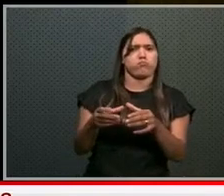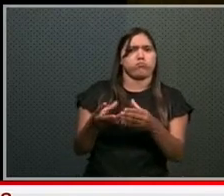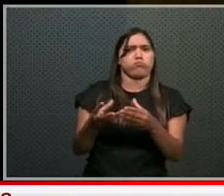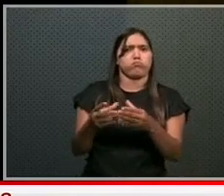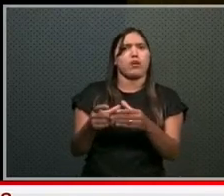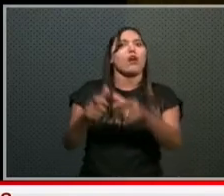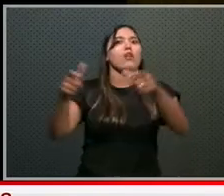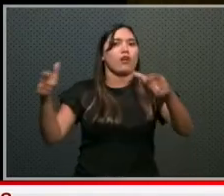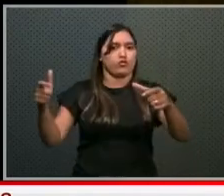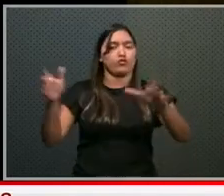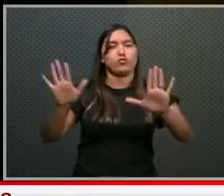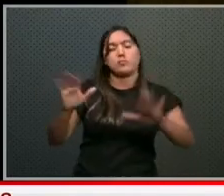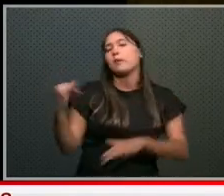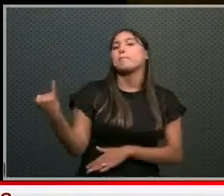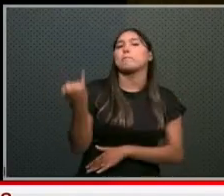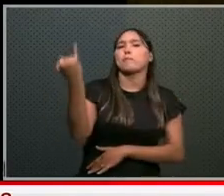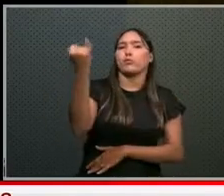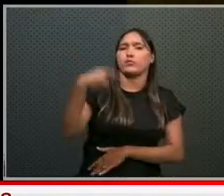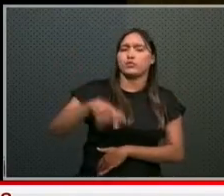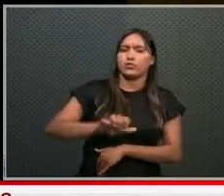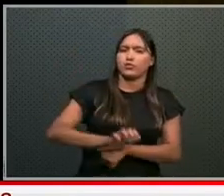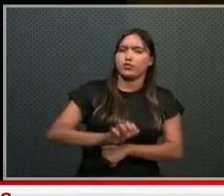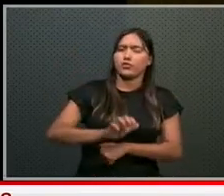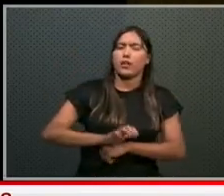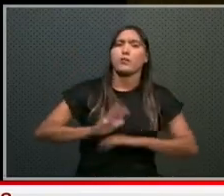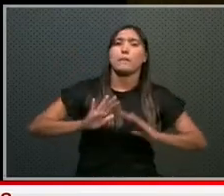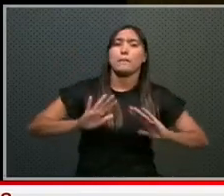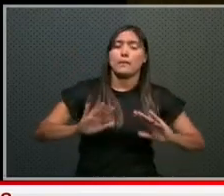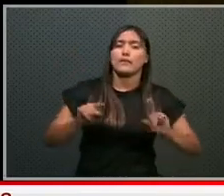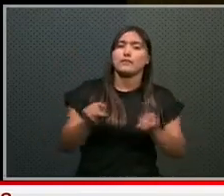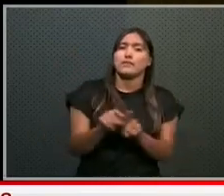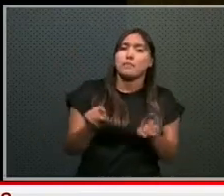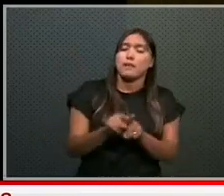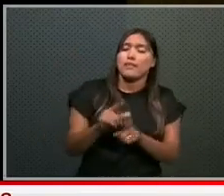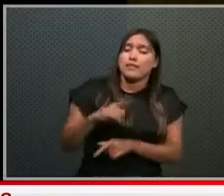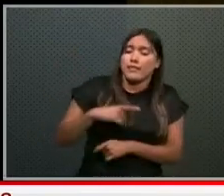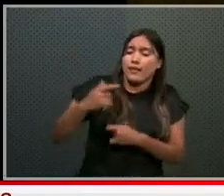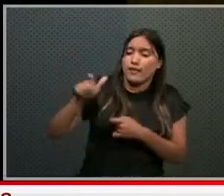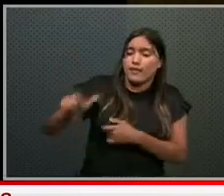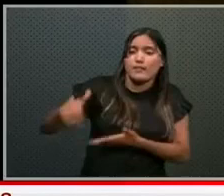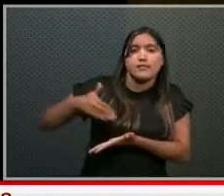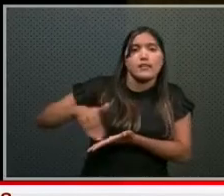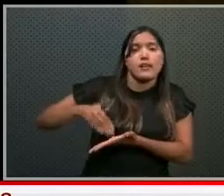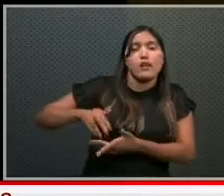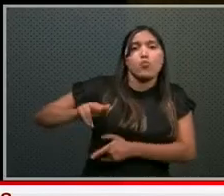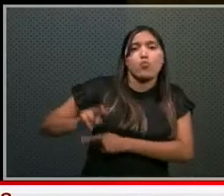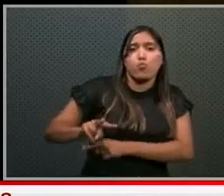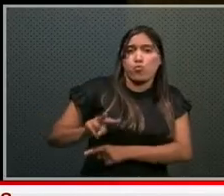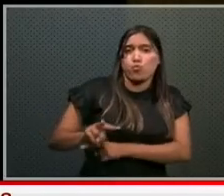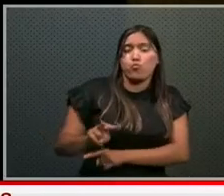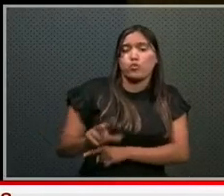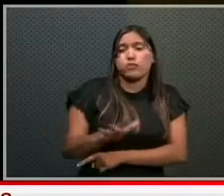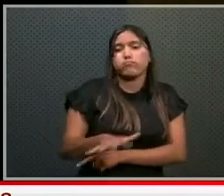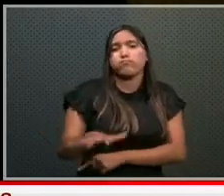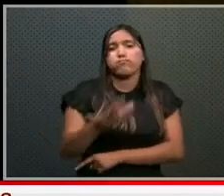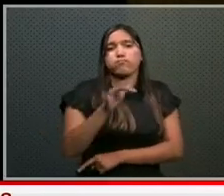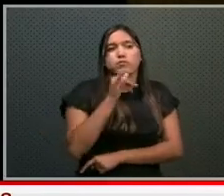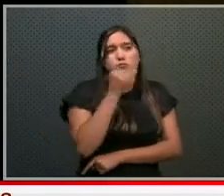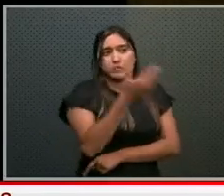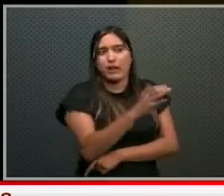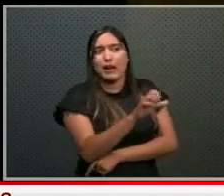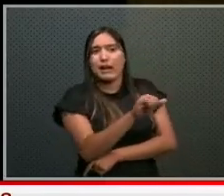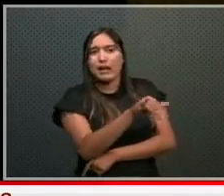importante para economia do nosso estado e ter uma secretaria que cuida eu tô aqui no nosso secretário